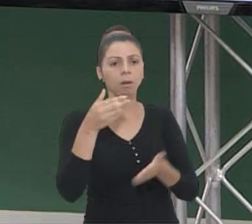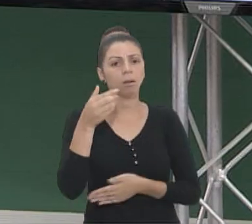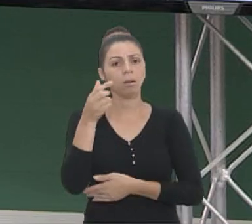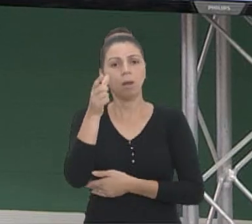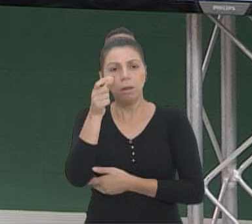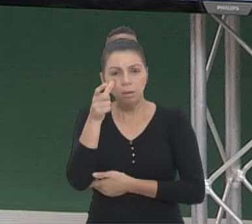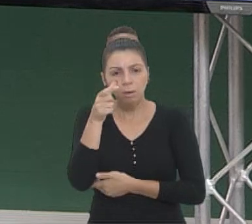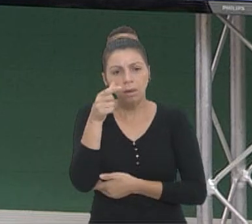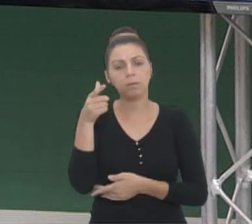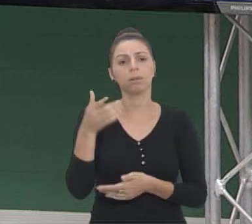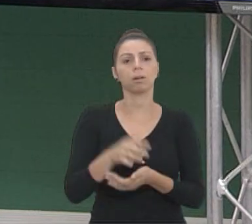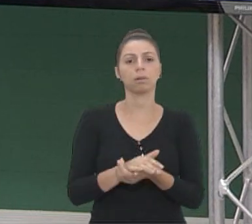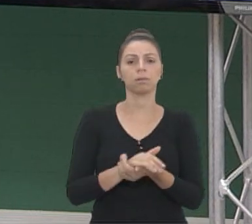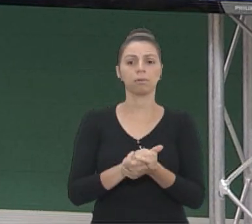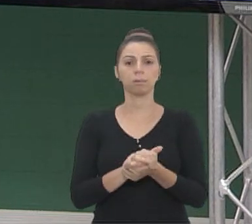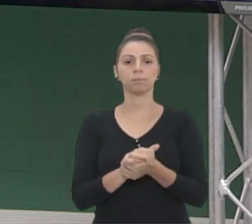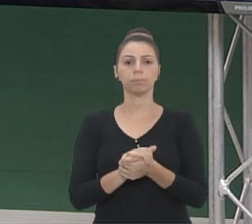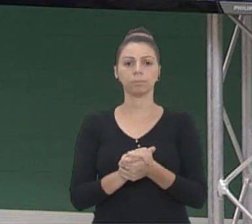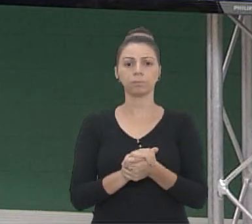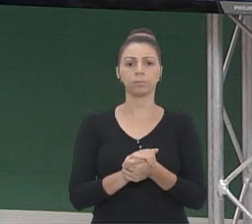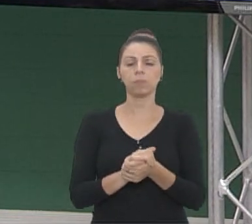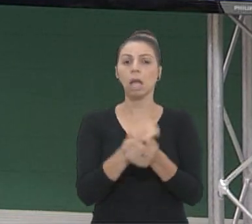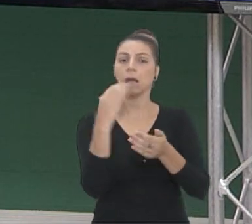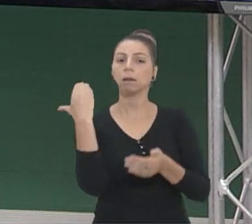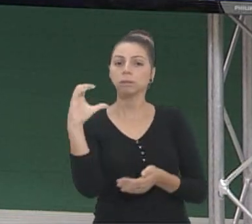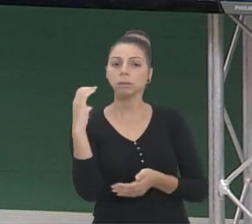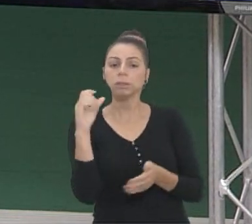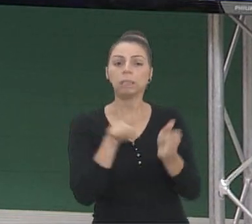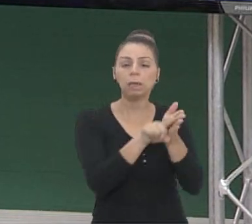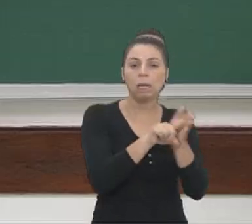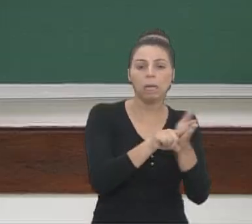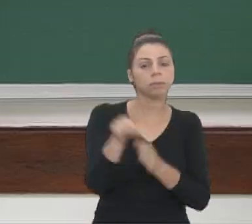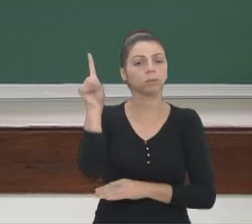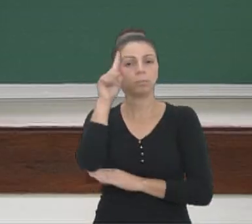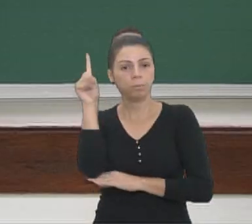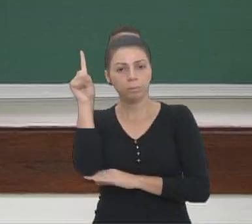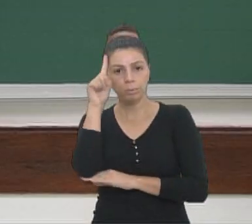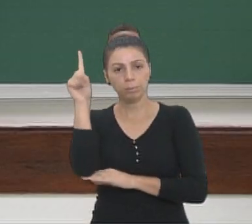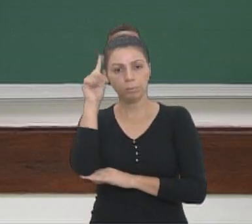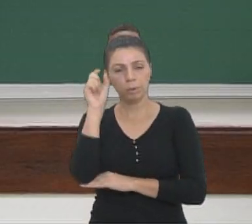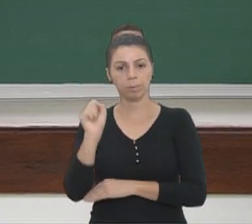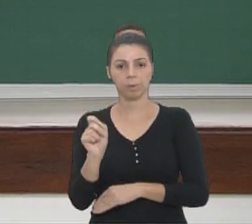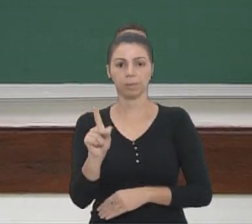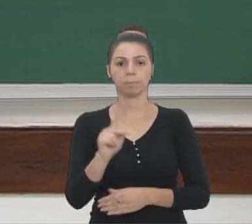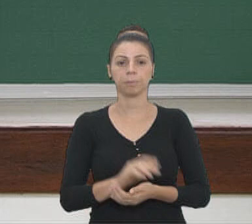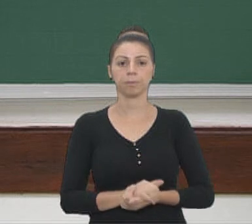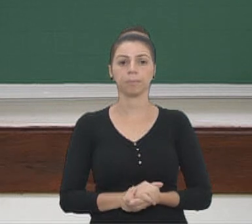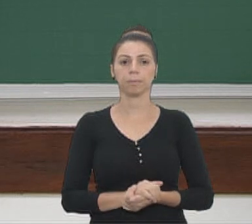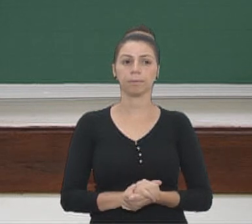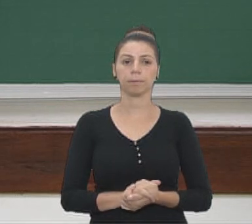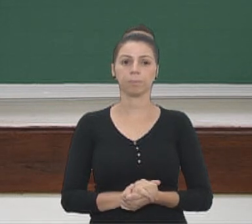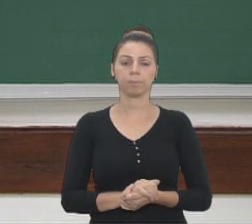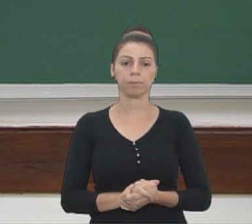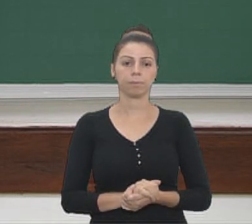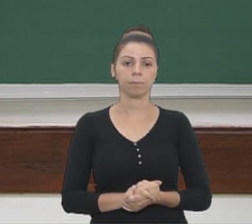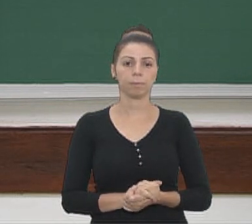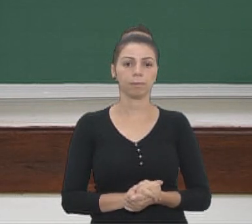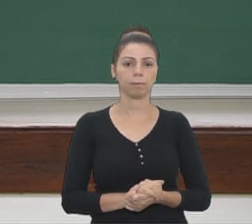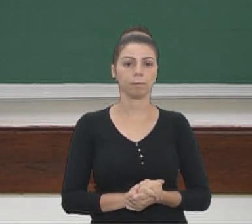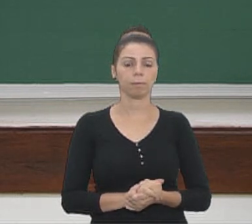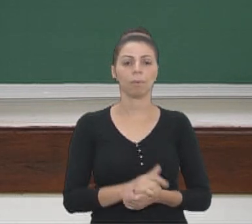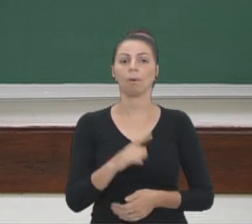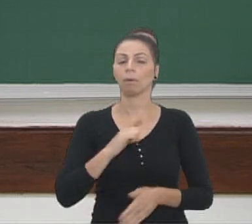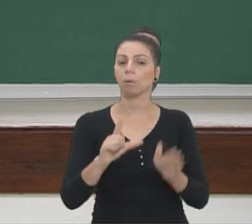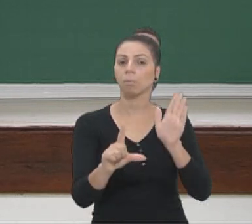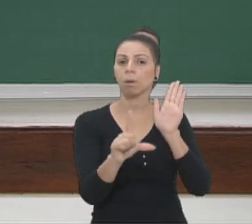revista que trata bastante da ciência do cotidiano, tá certo? Olha só, veja só como a gente tem uma